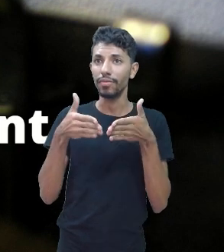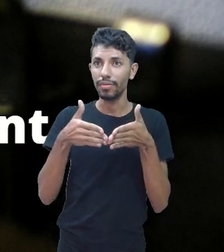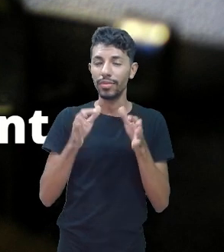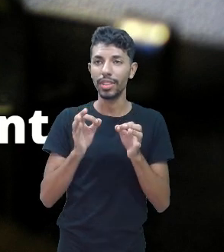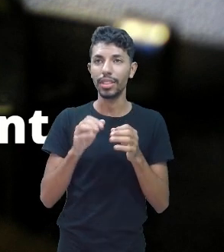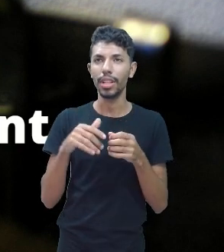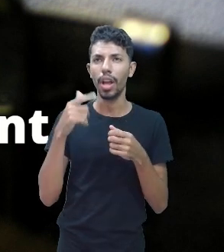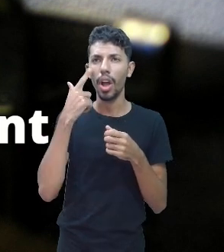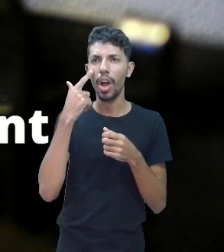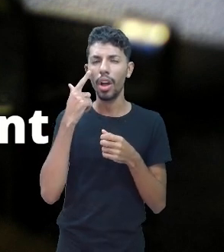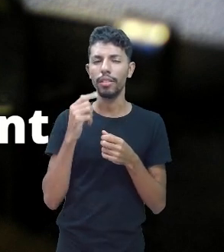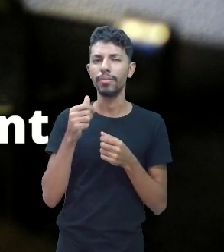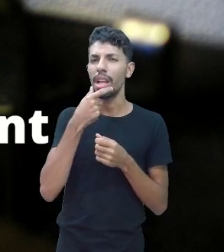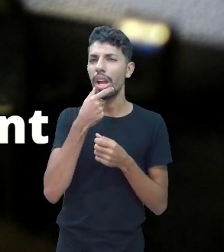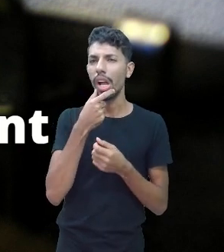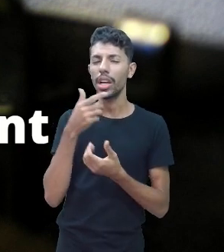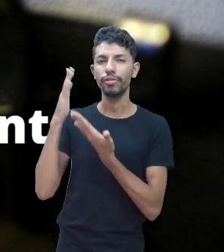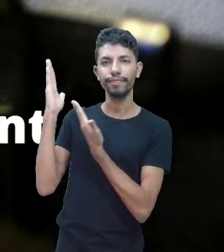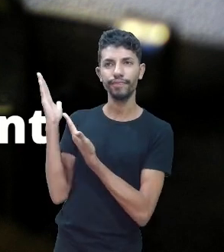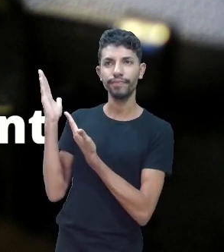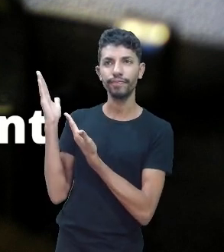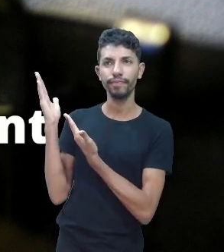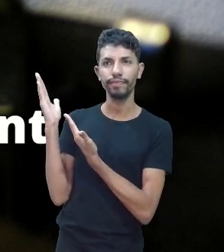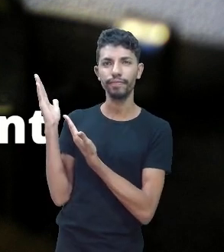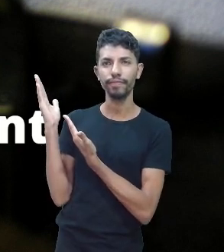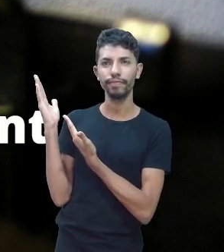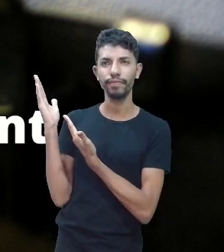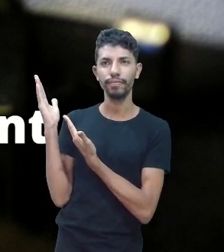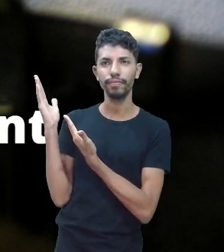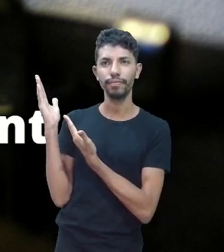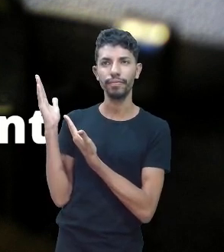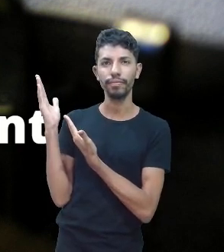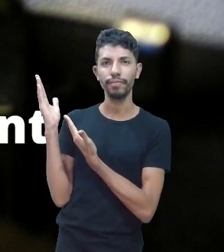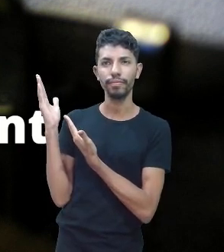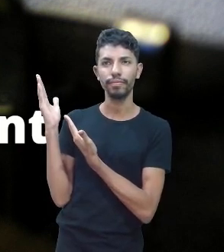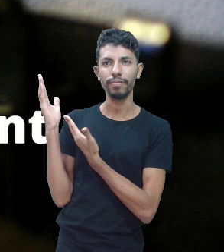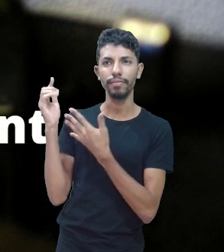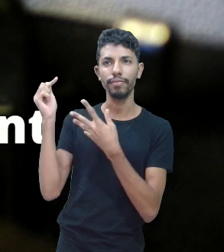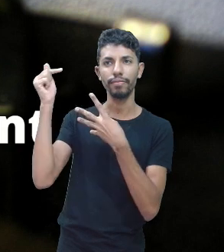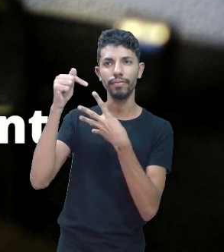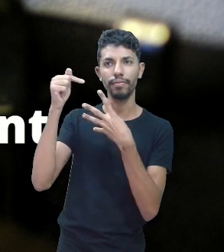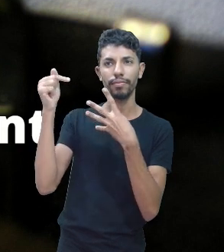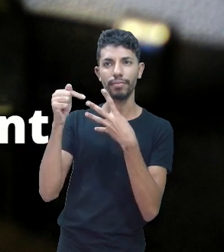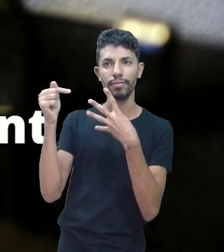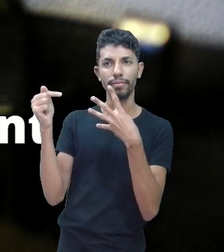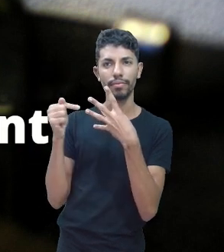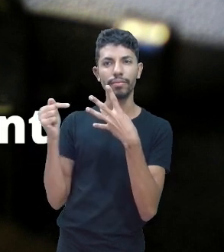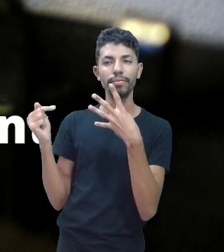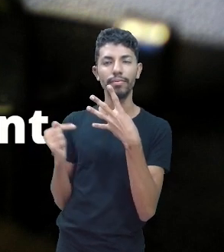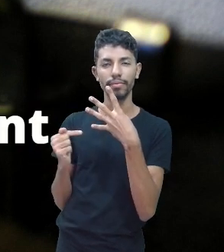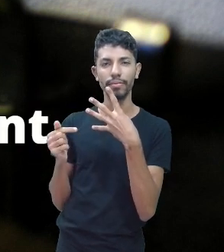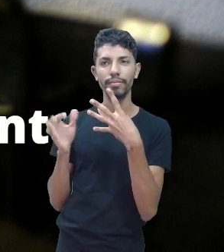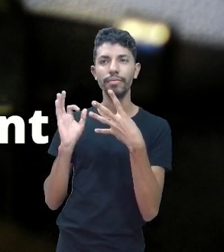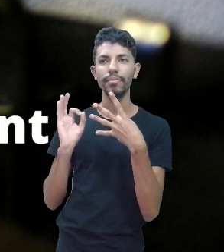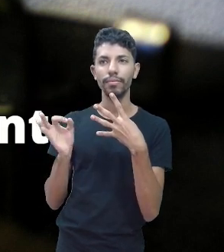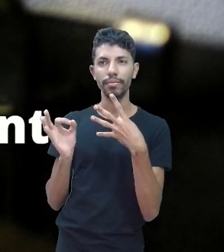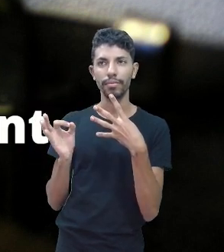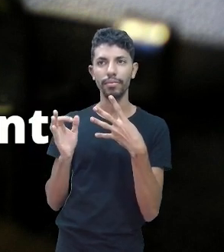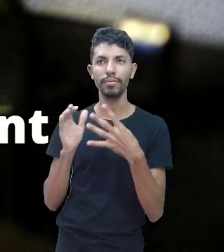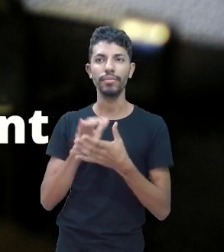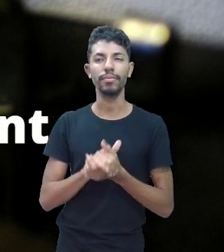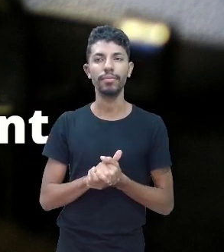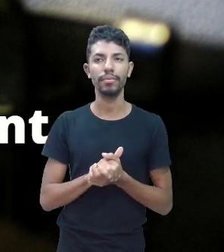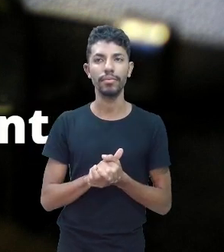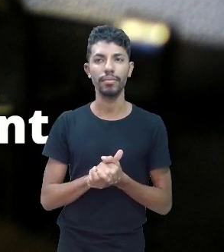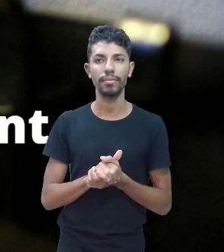ó. General features, ou seja, características gerais. Narrator, character, starting point e